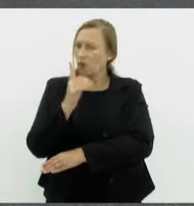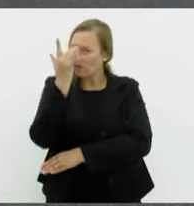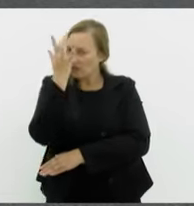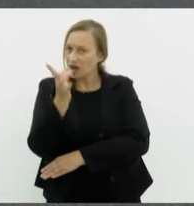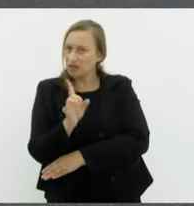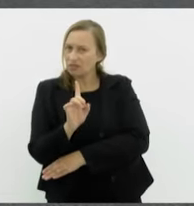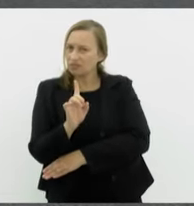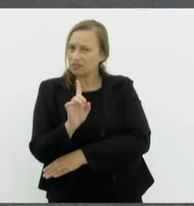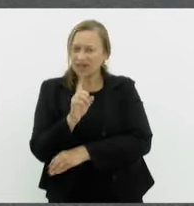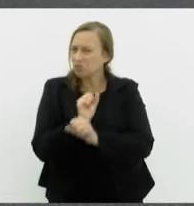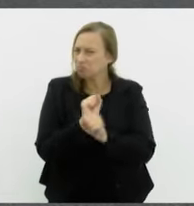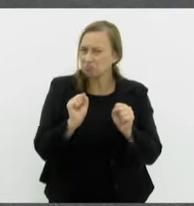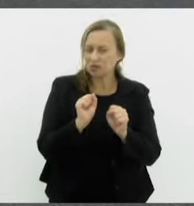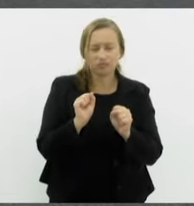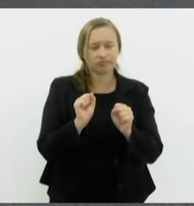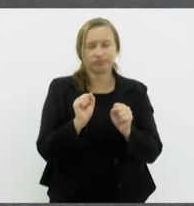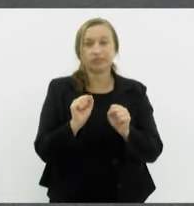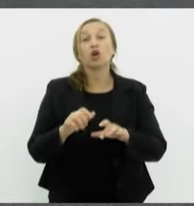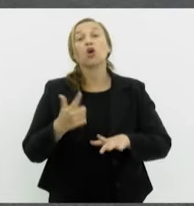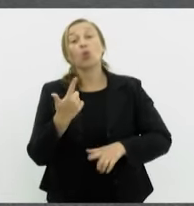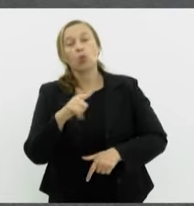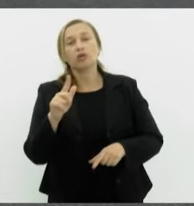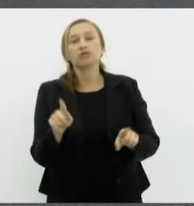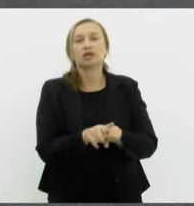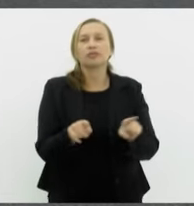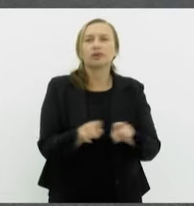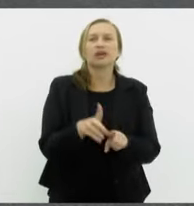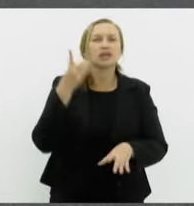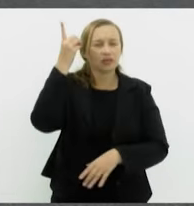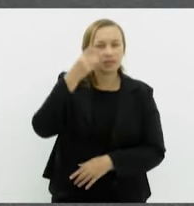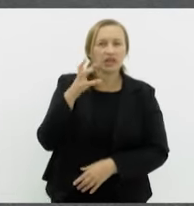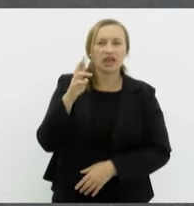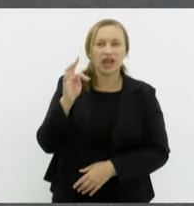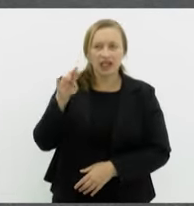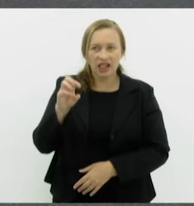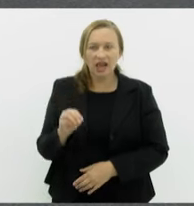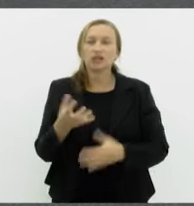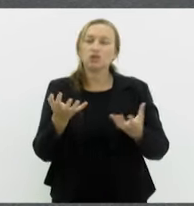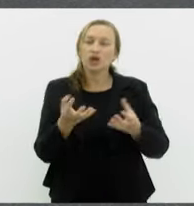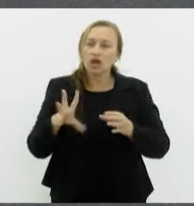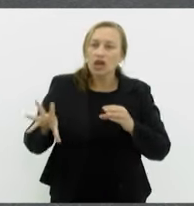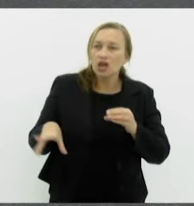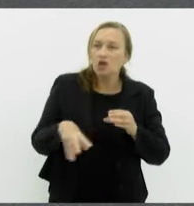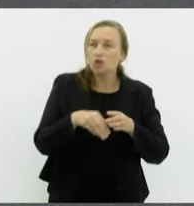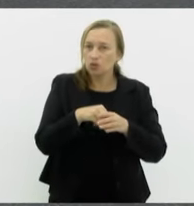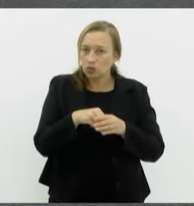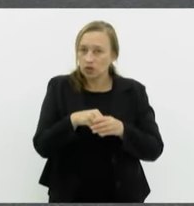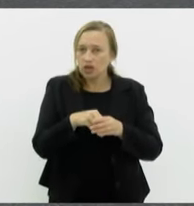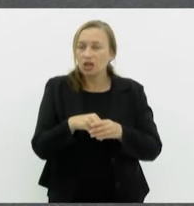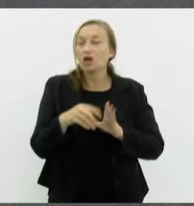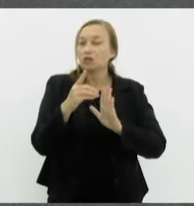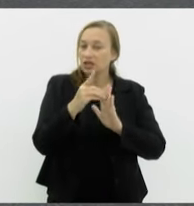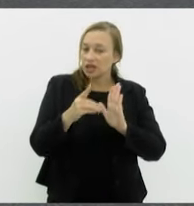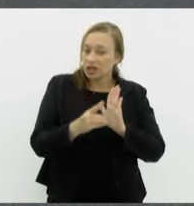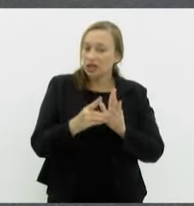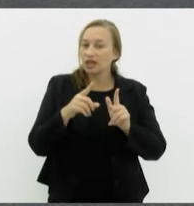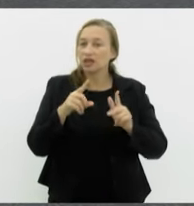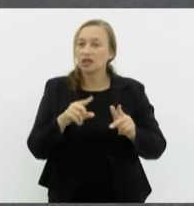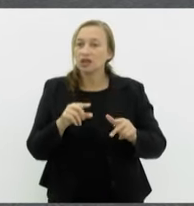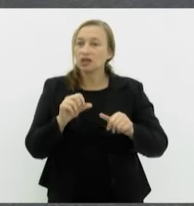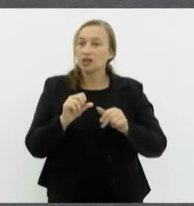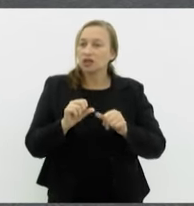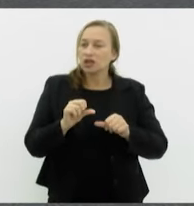não é impossível. O outro ponto que o deputado Renato Miranda quer incorporar ao decreto que regulamenta a